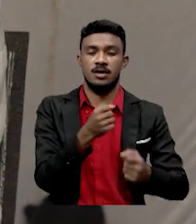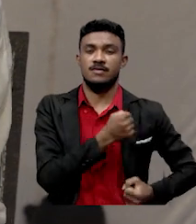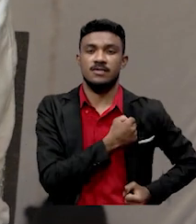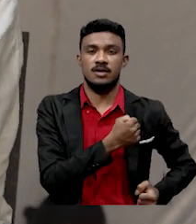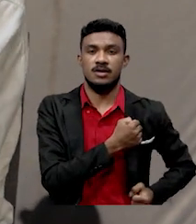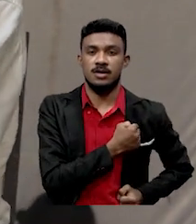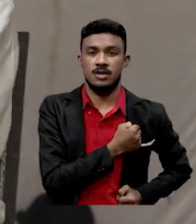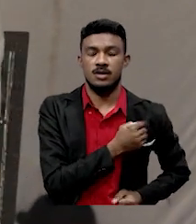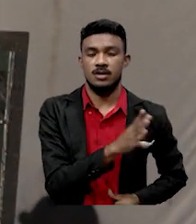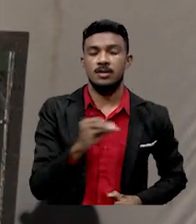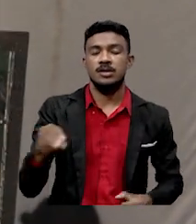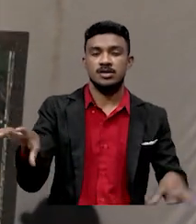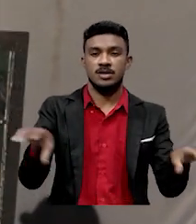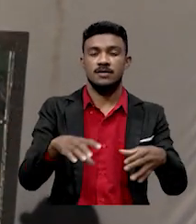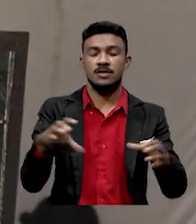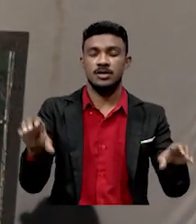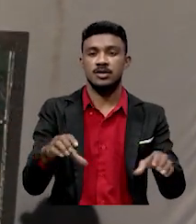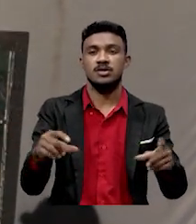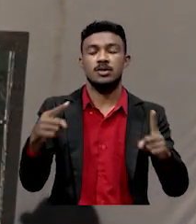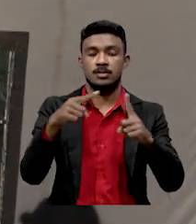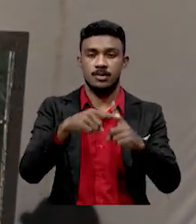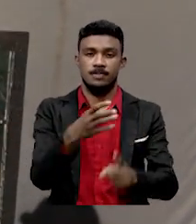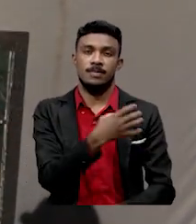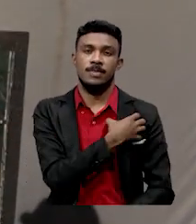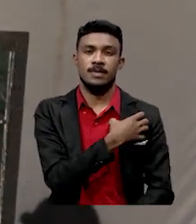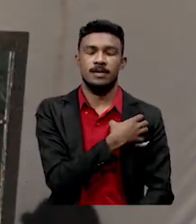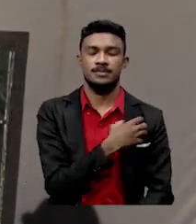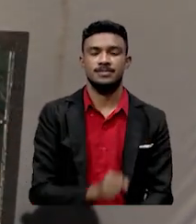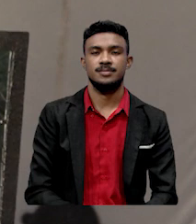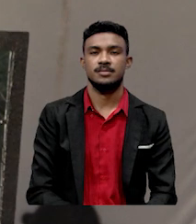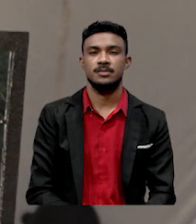está em serviço a PNTL em IAM.